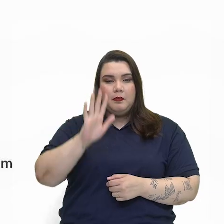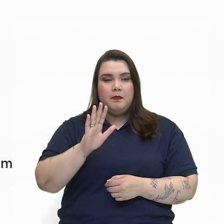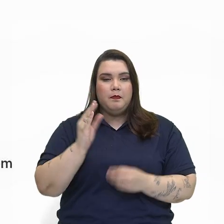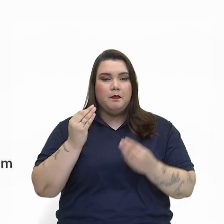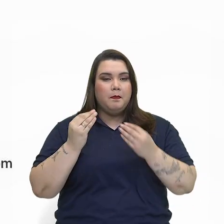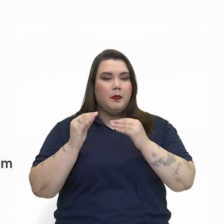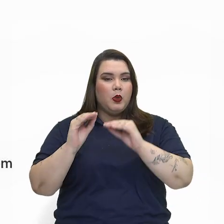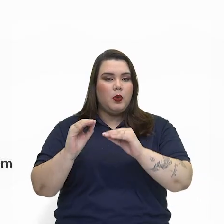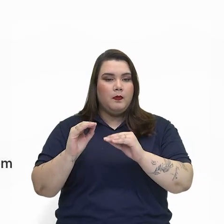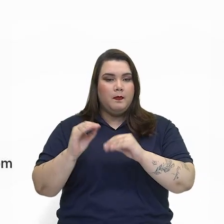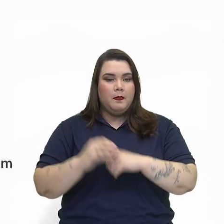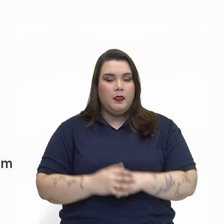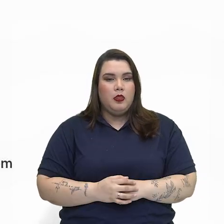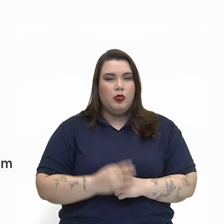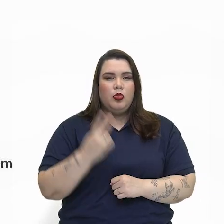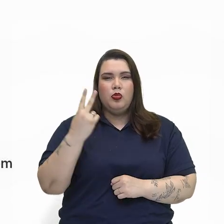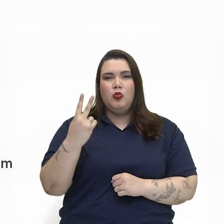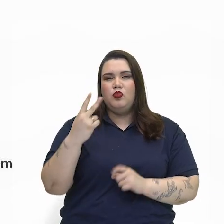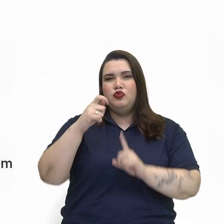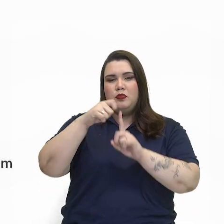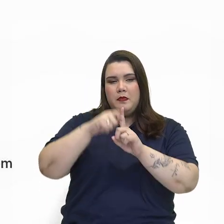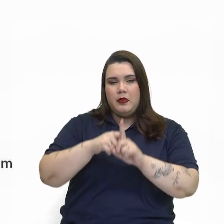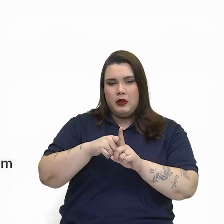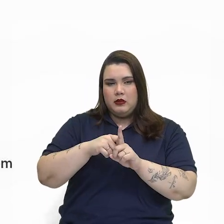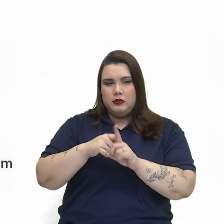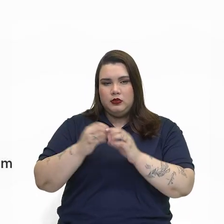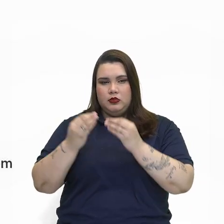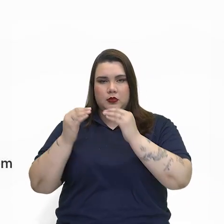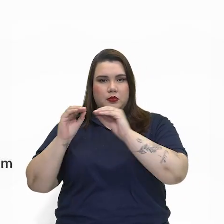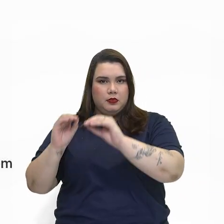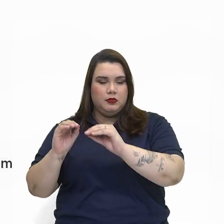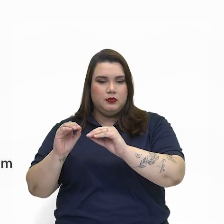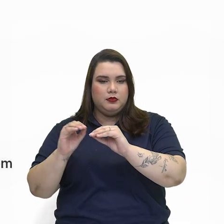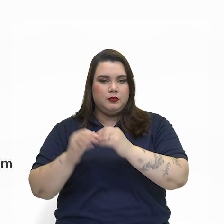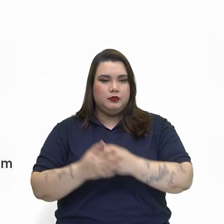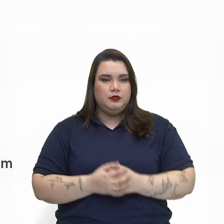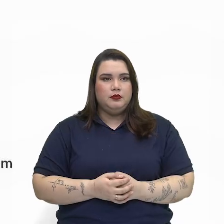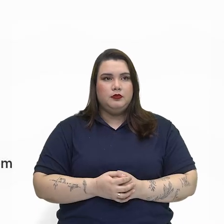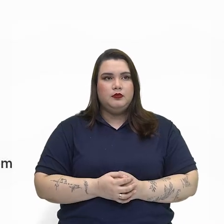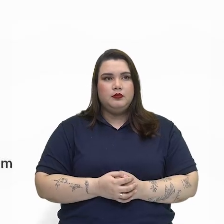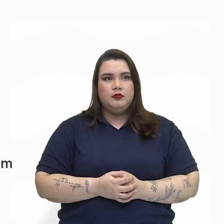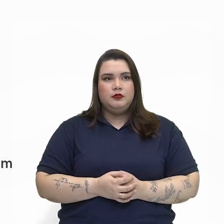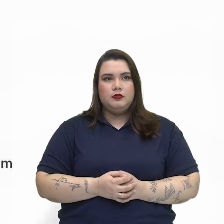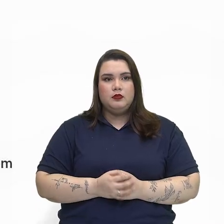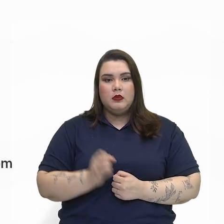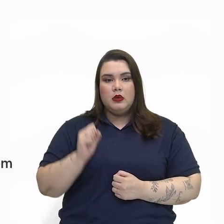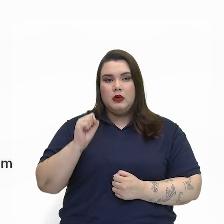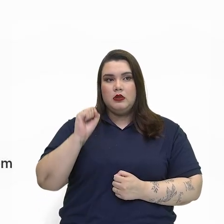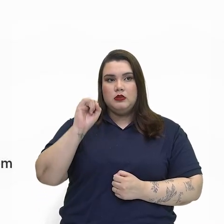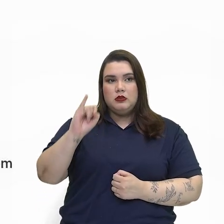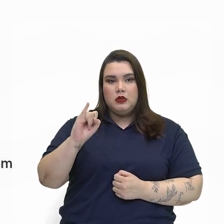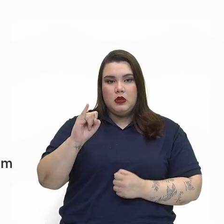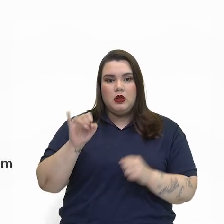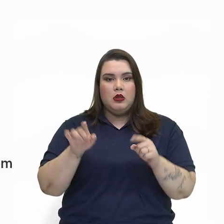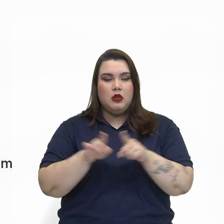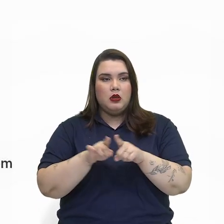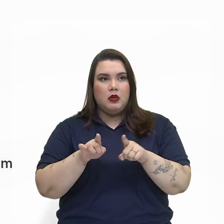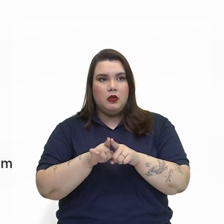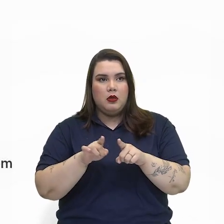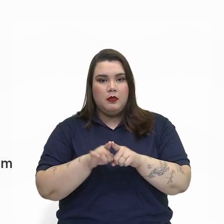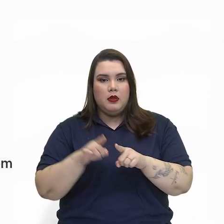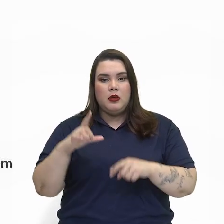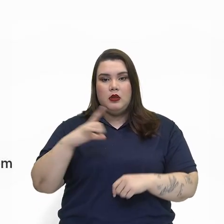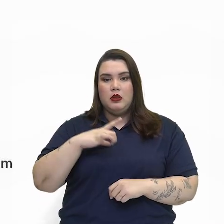supor que ele levou aqui 2 meses para fazer isso, certo? Levou 2 meses. Se ele levar também